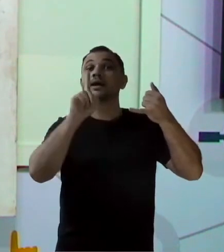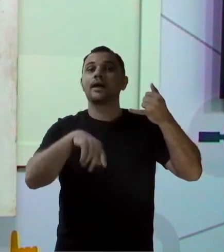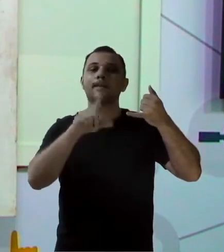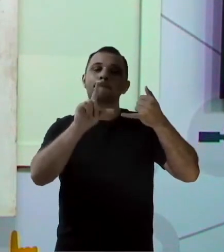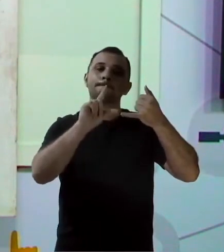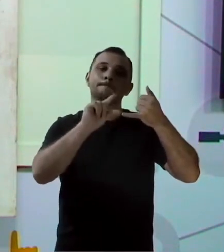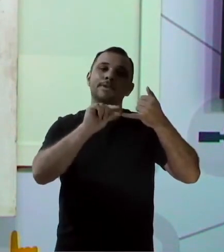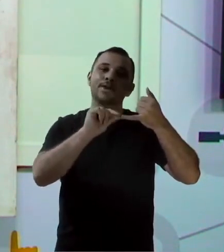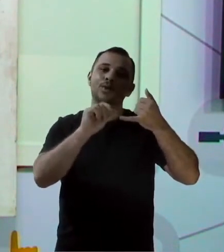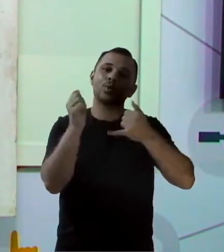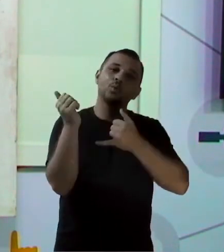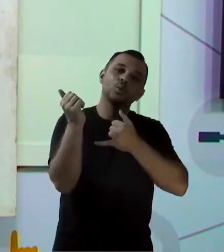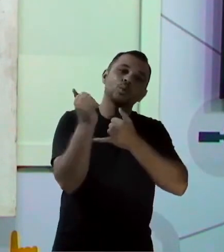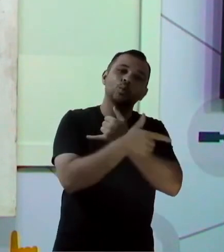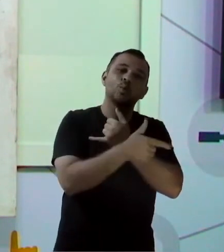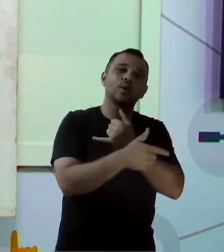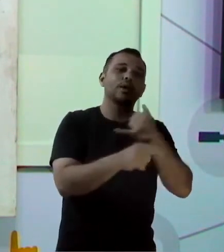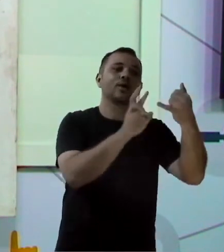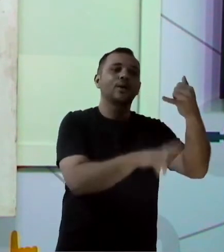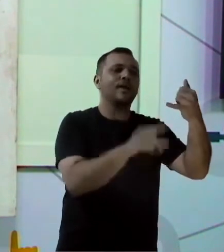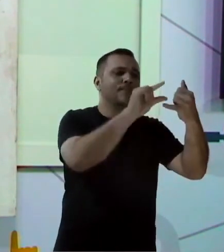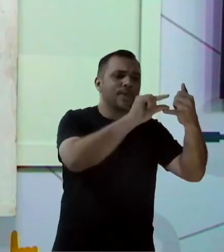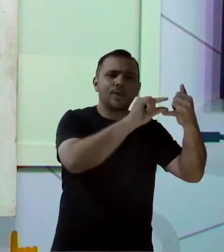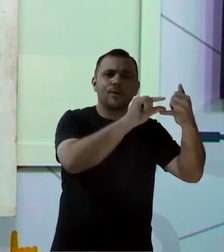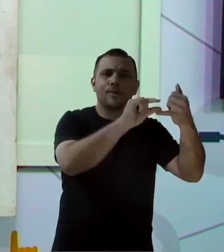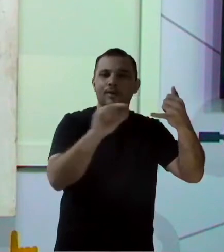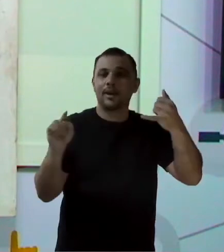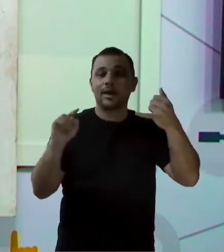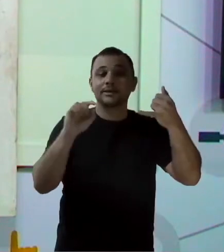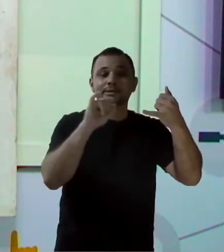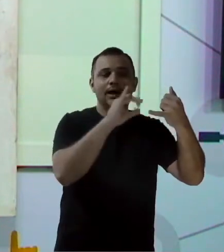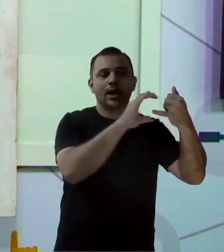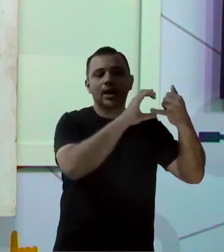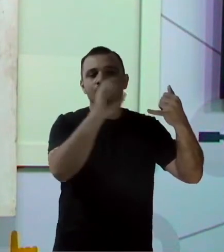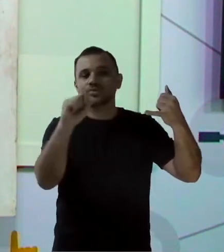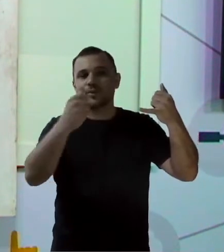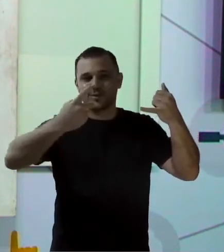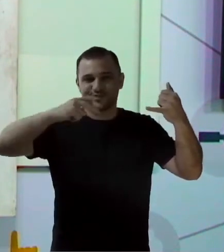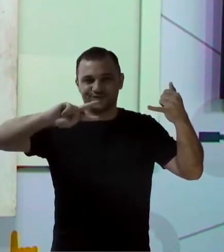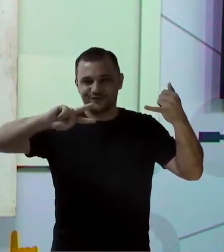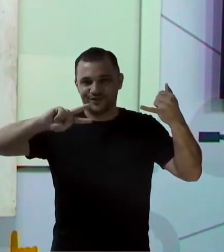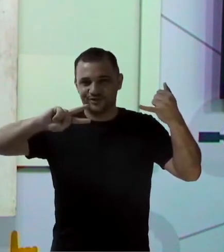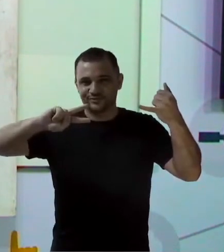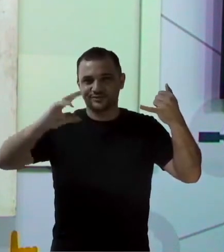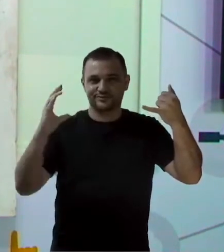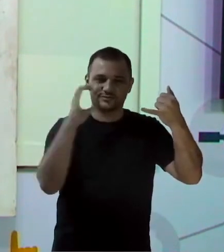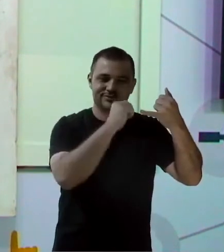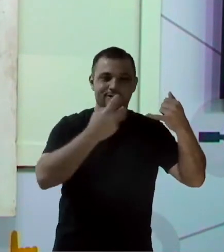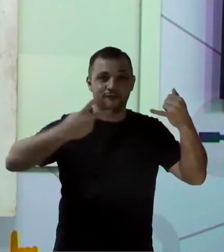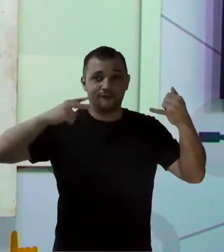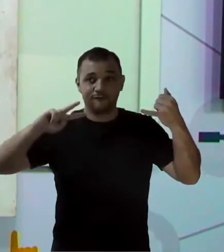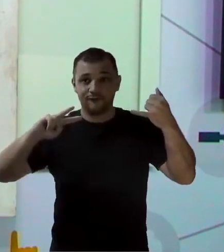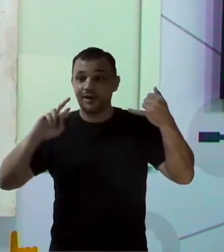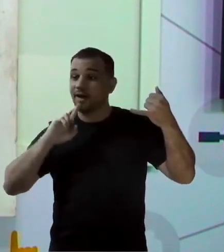o menor resistor do circuito. Então, se eu tenho 3, a minha resposta obrigatoriamente tem que ser menor do que